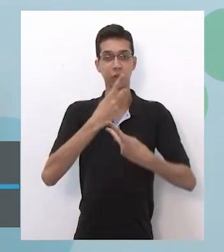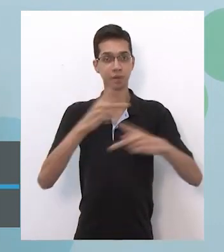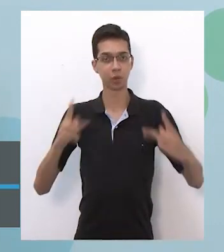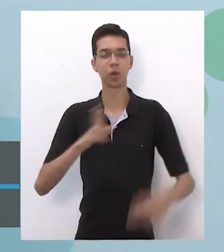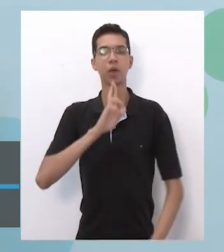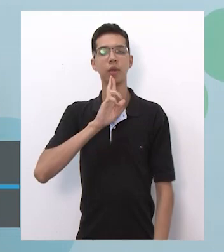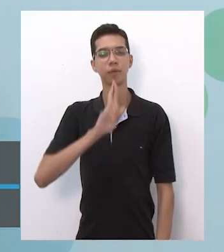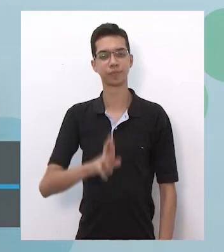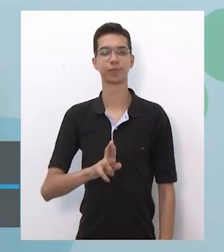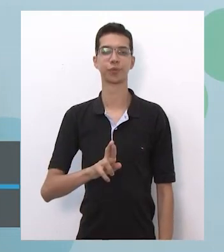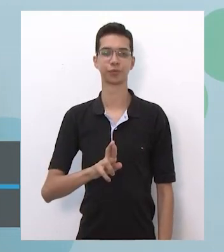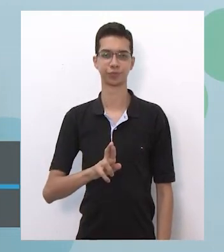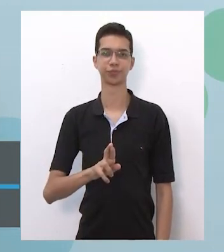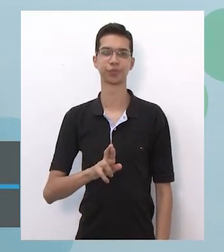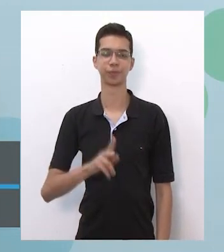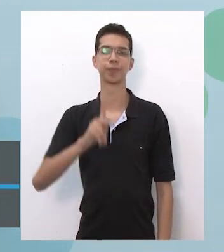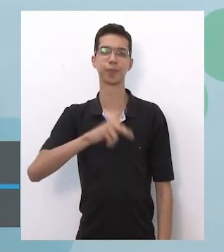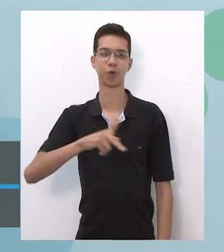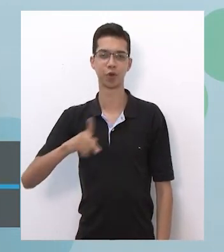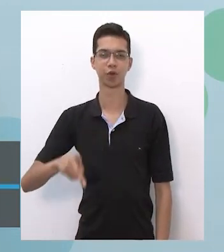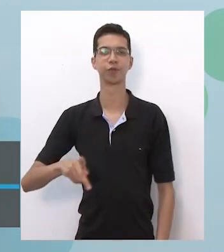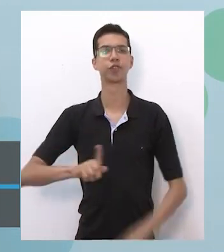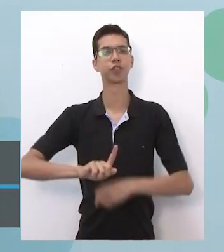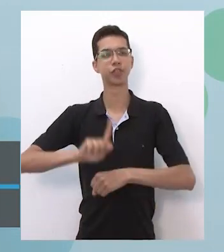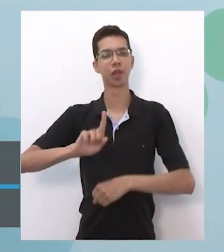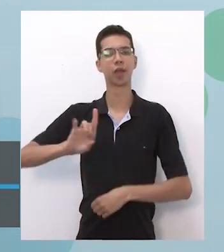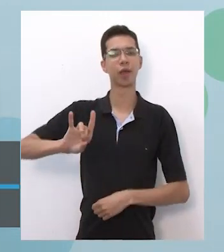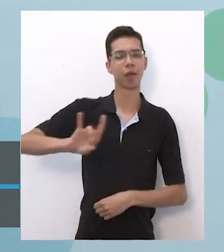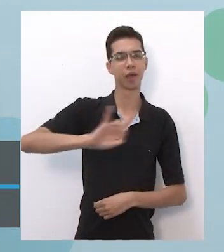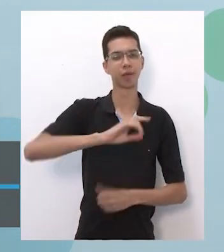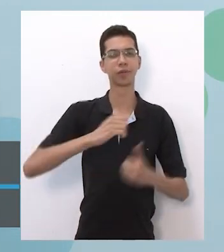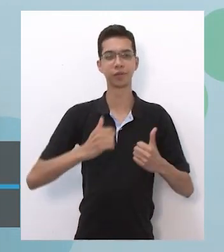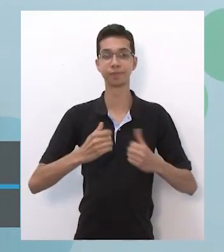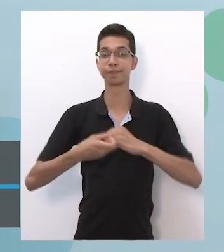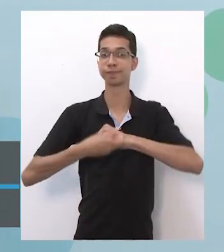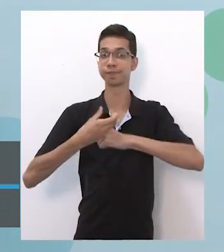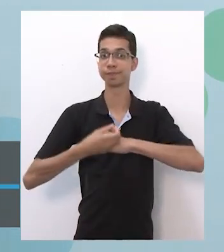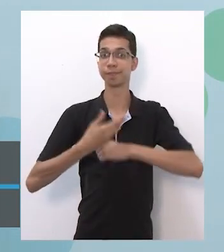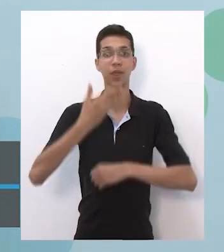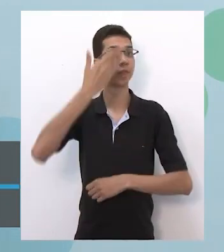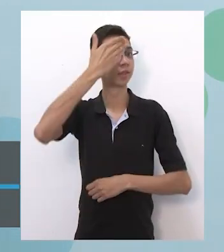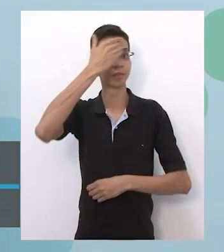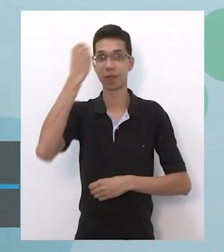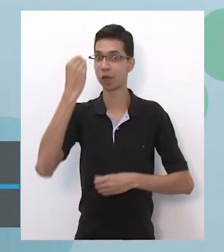vocês, professores, que vocês, gestores, vão ter. E não esqueçam de curtir